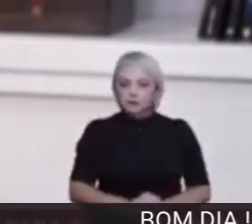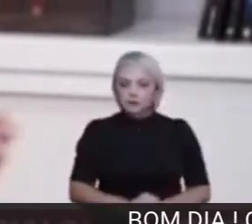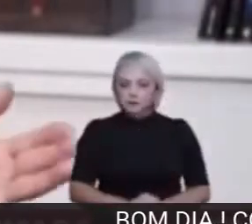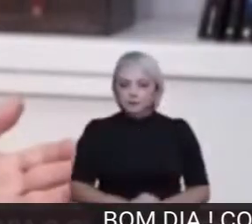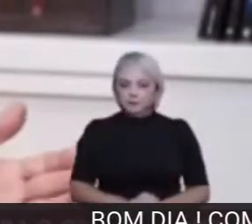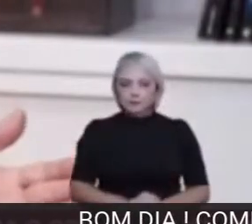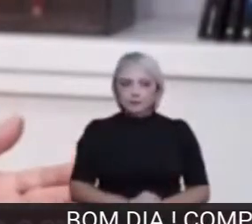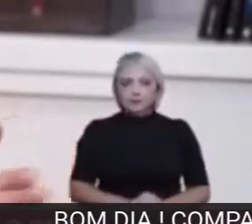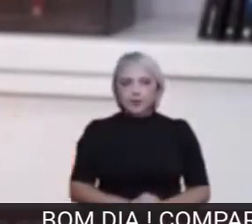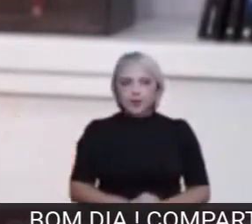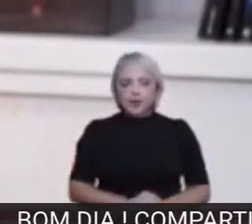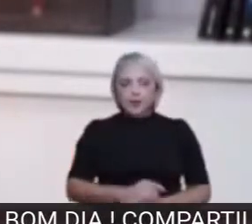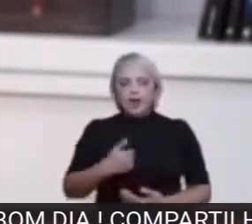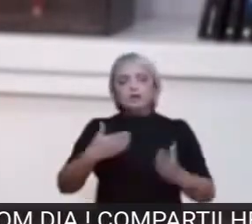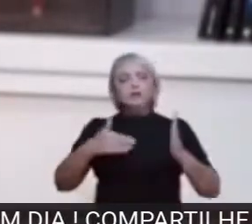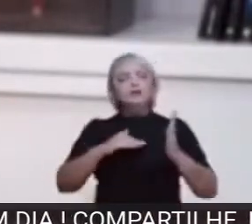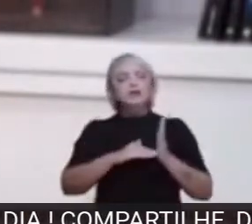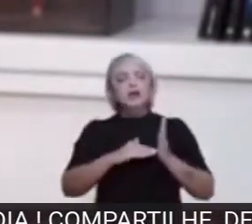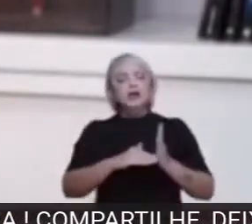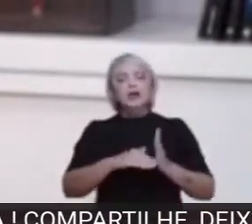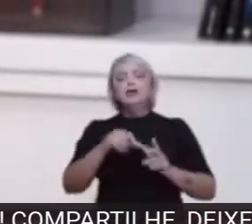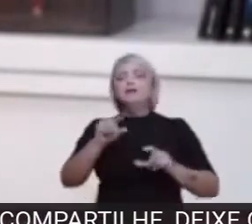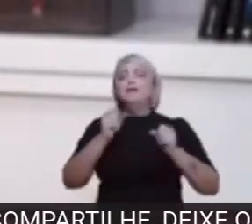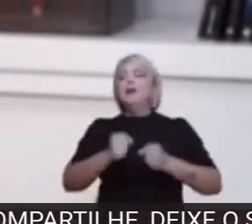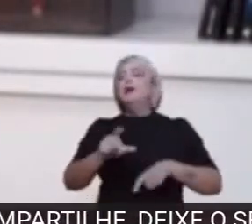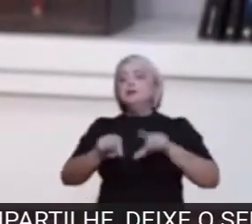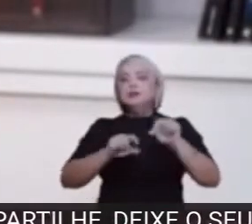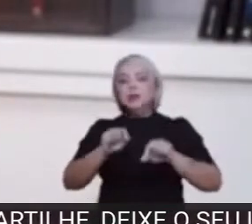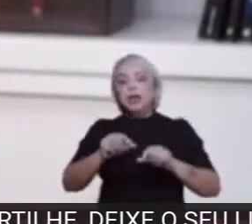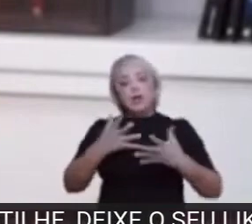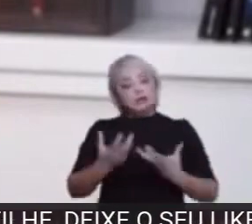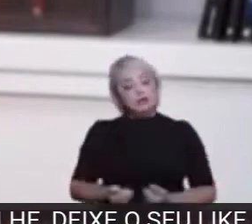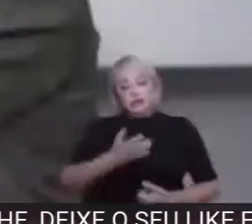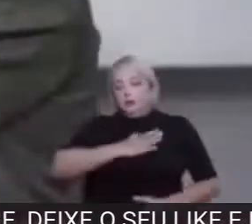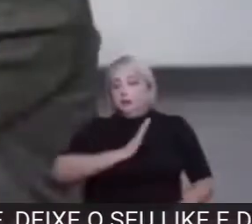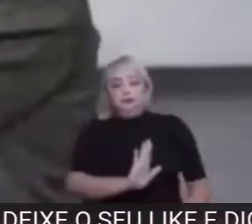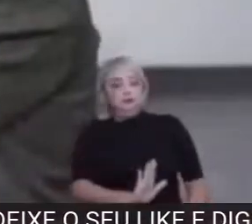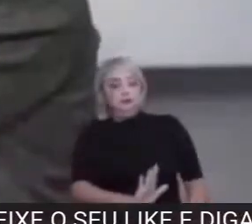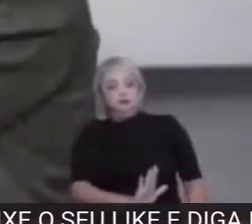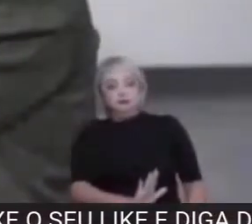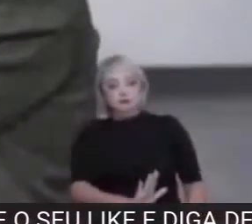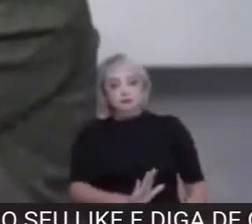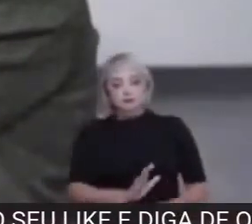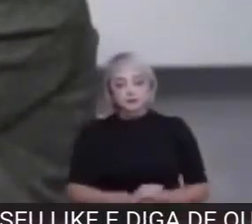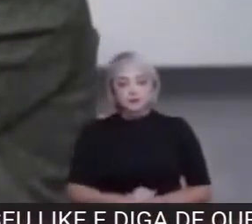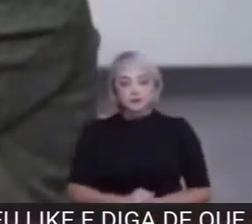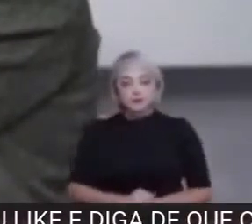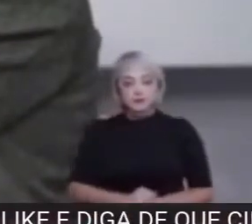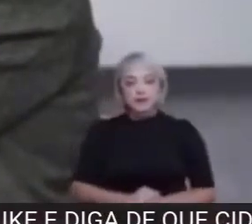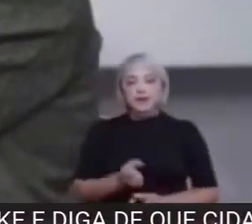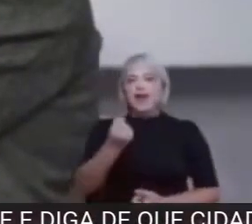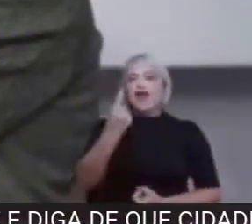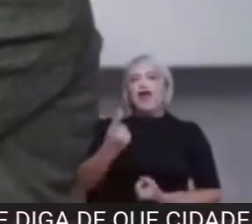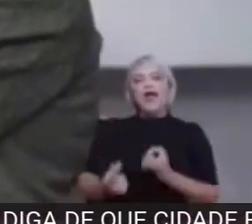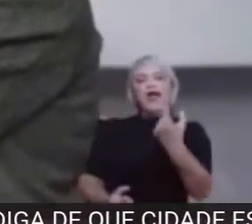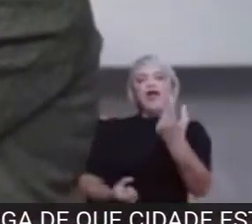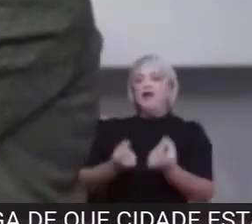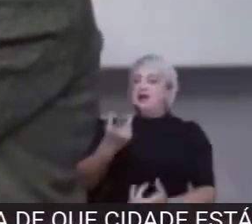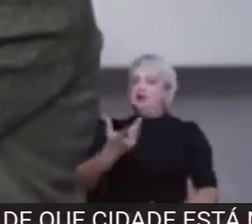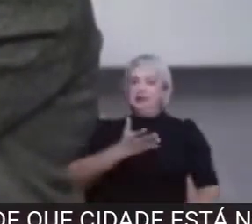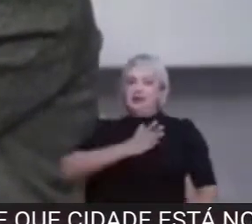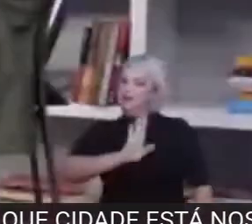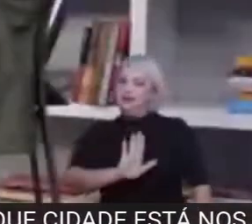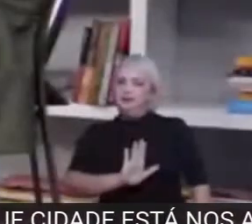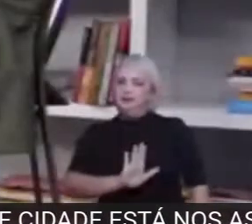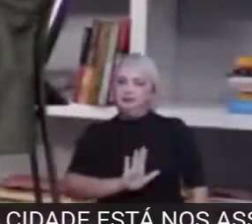O Senado, ele pode indicar, e o Senado pode aceitar ou não. O pessoal raramente recusou, né? Sabe? Raramente. Mas